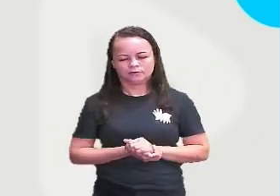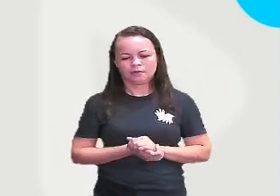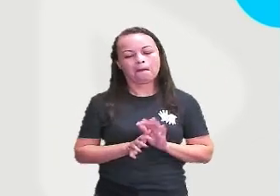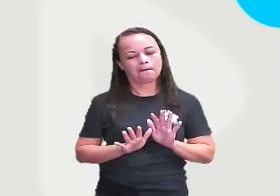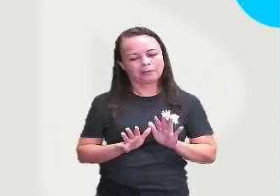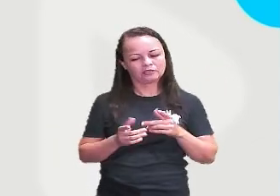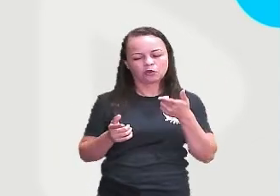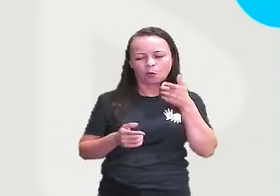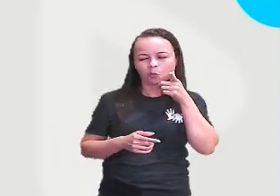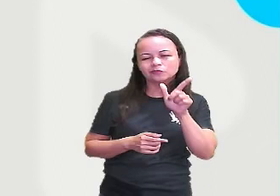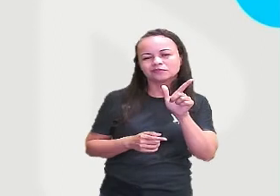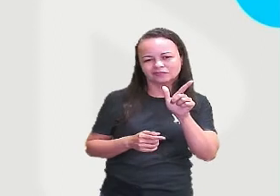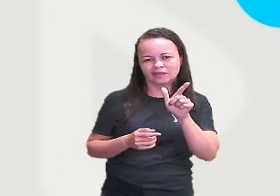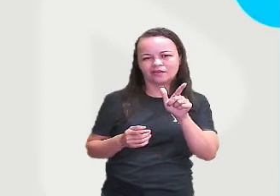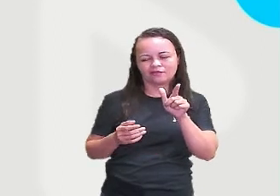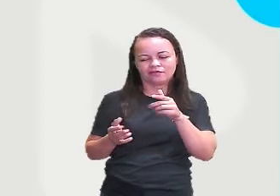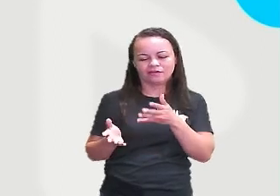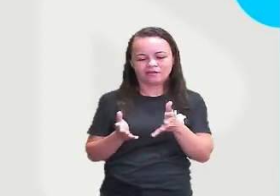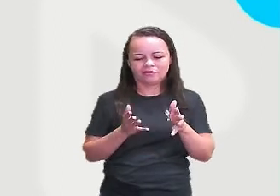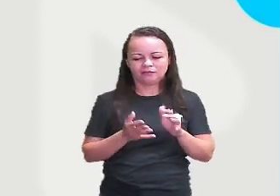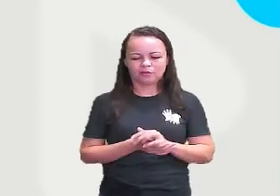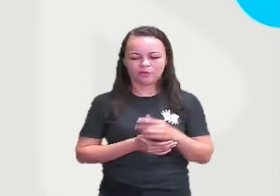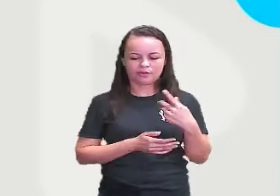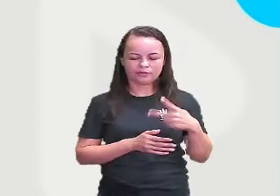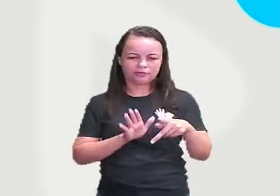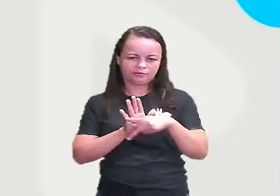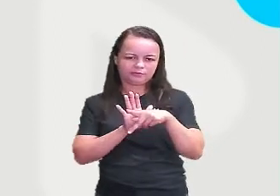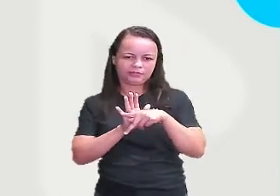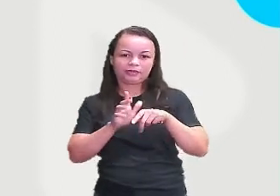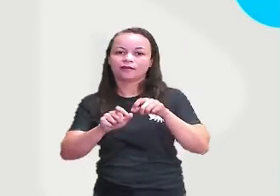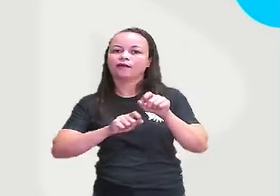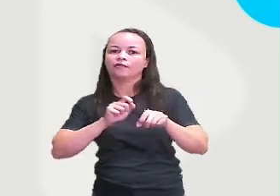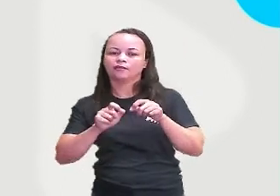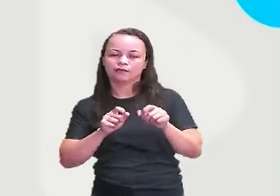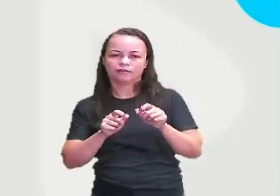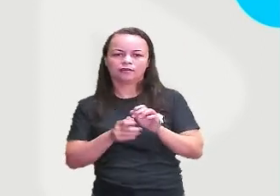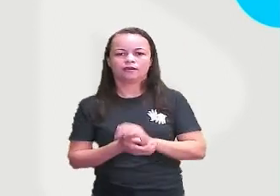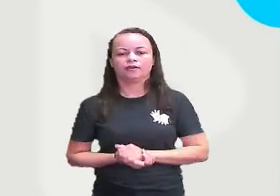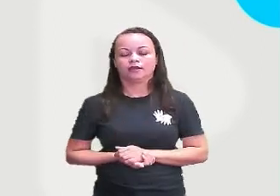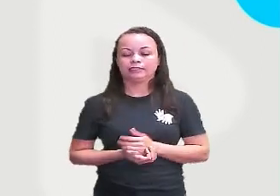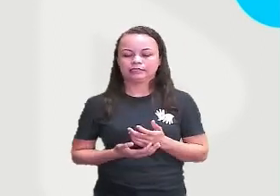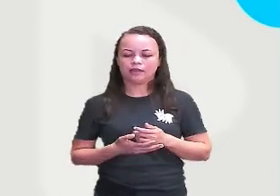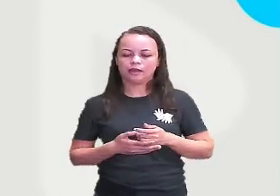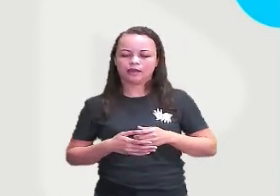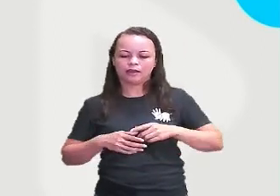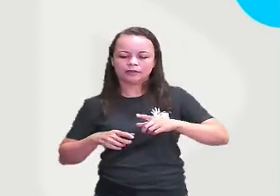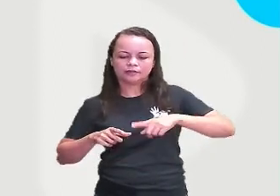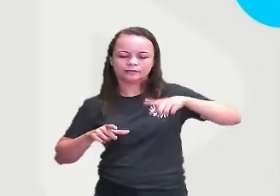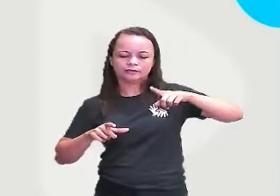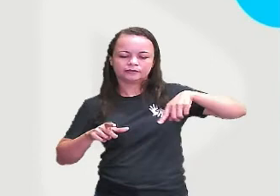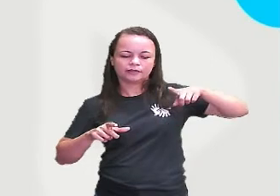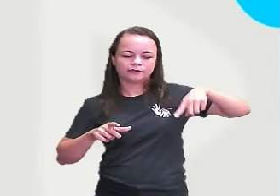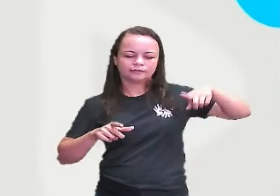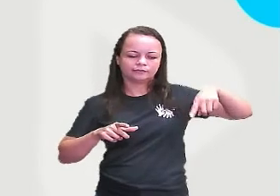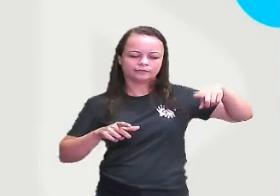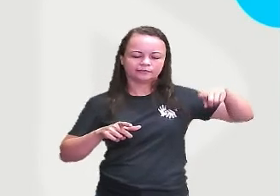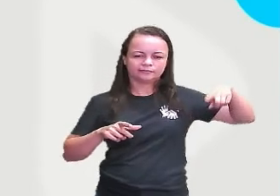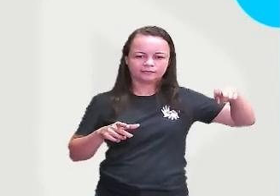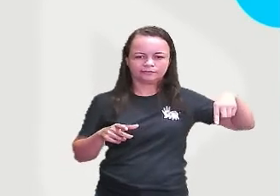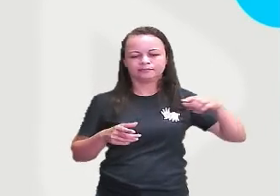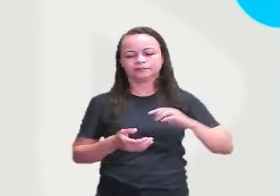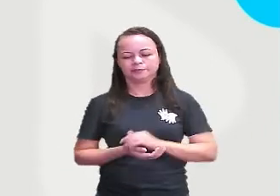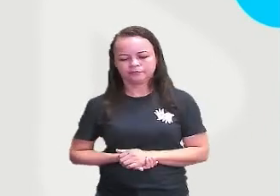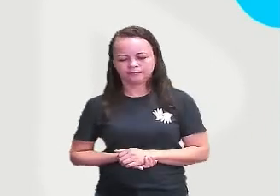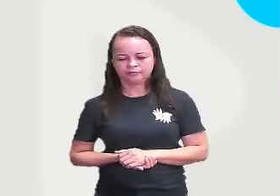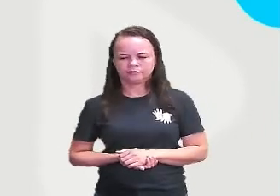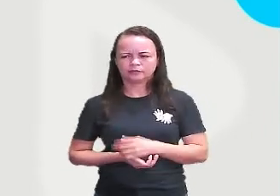está conseguindo ouvir a sirene. Então, essa propriedade vai ser a propriedade da intensidade. Reconheço